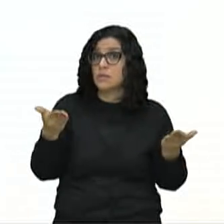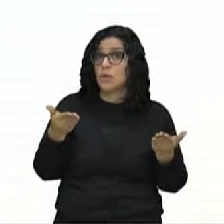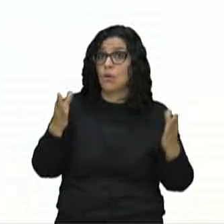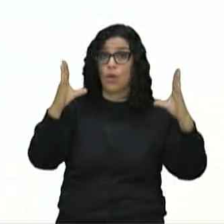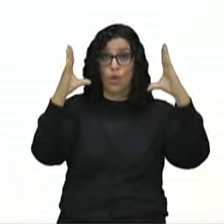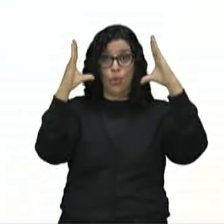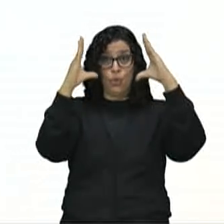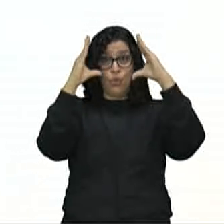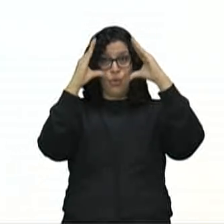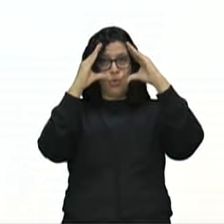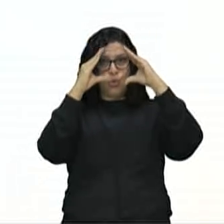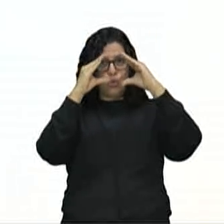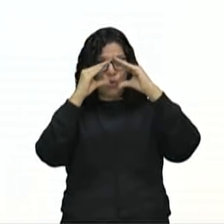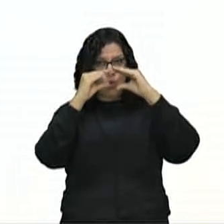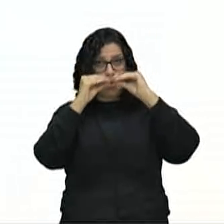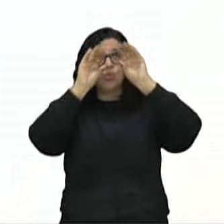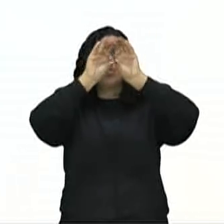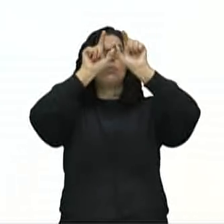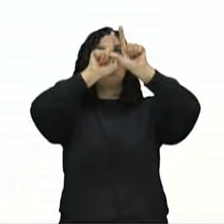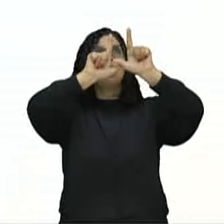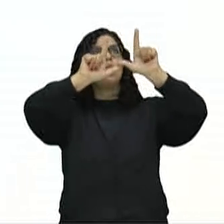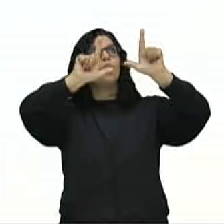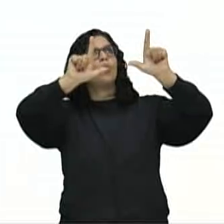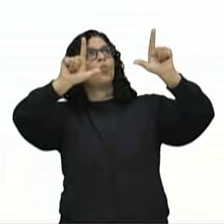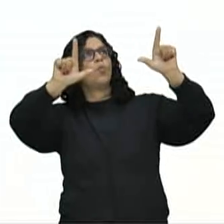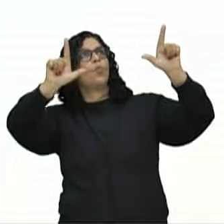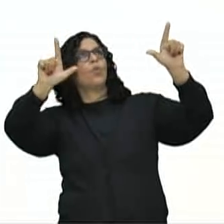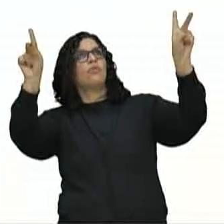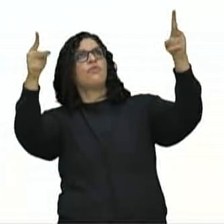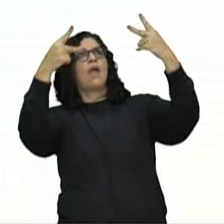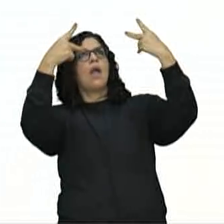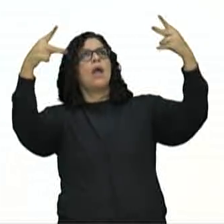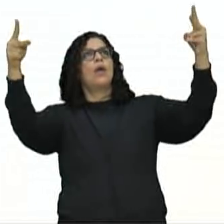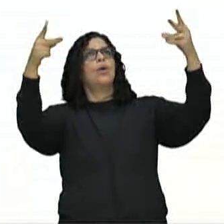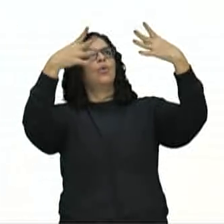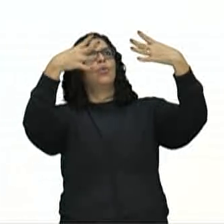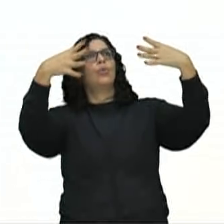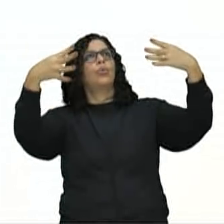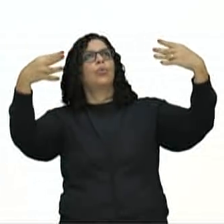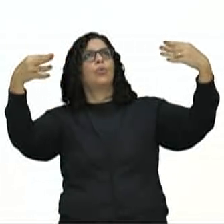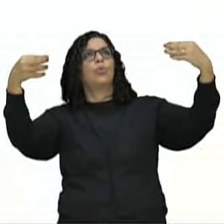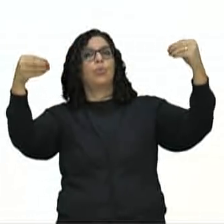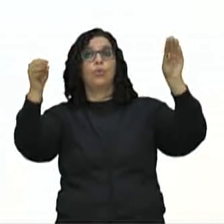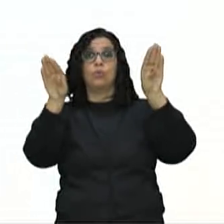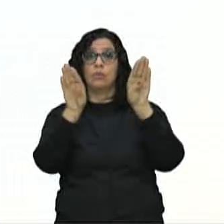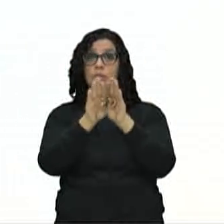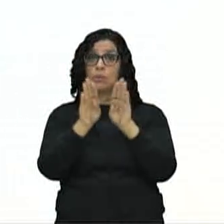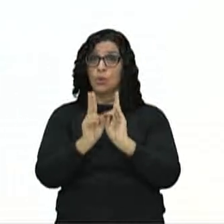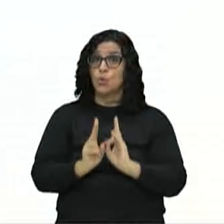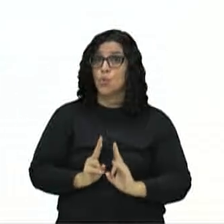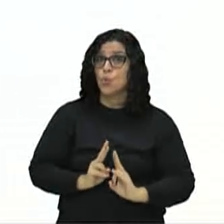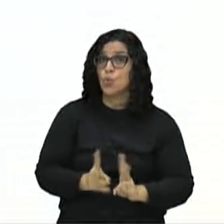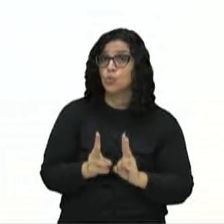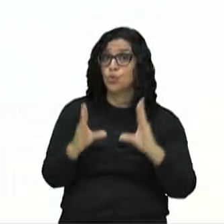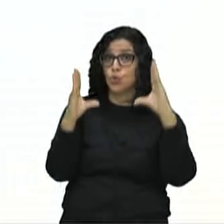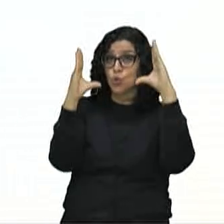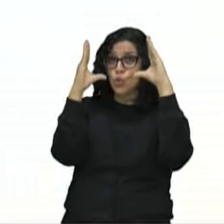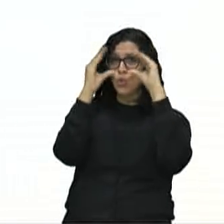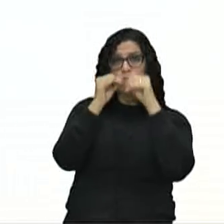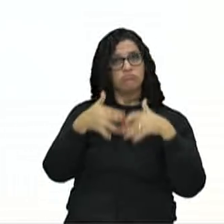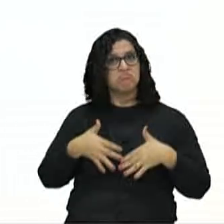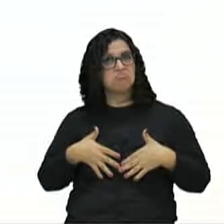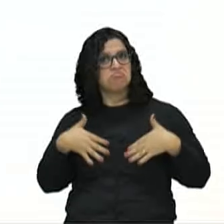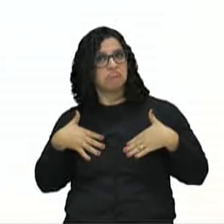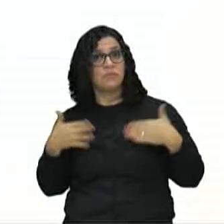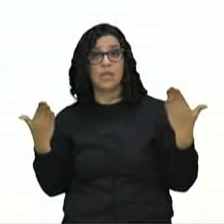da noite, limpou o céu, o vento caiu completamente, seguiu-se uma noite